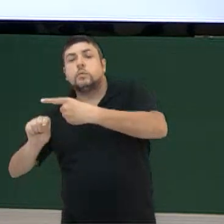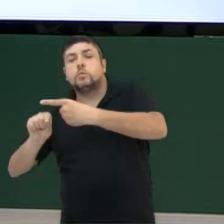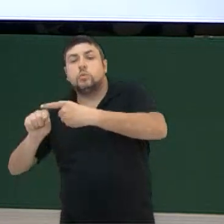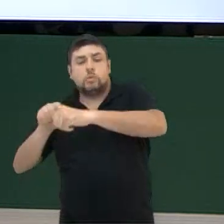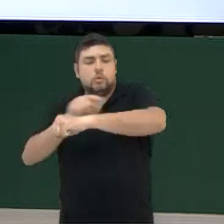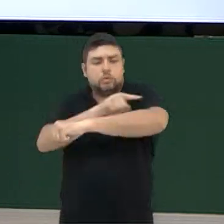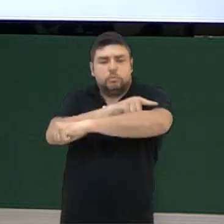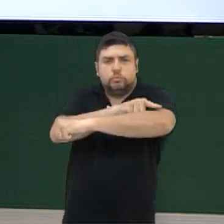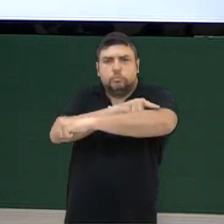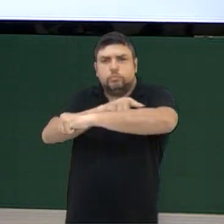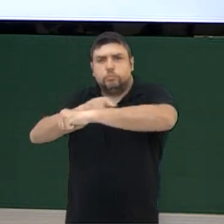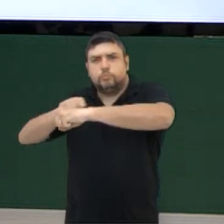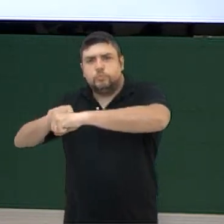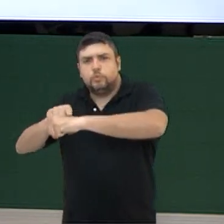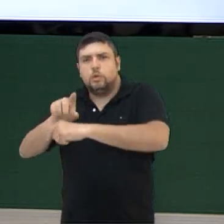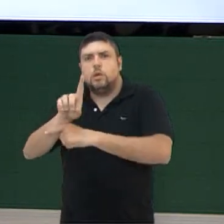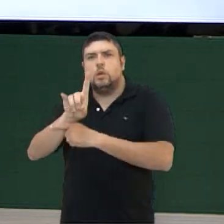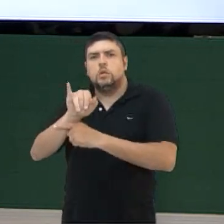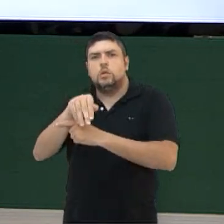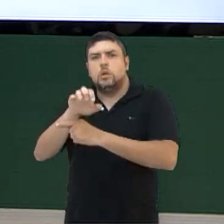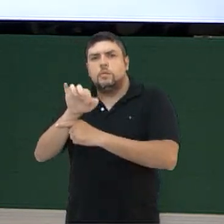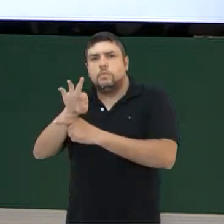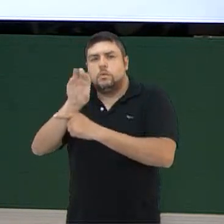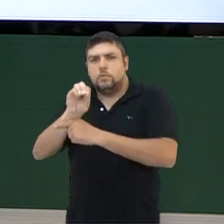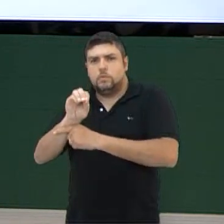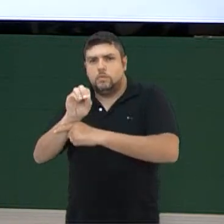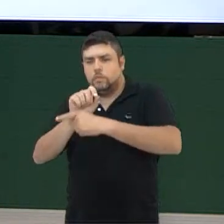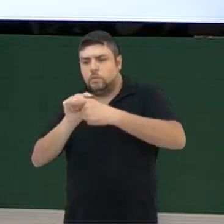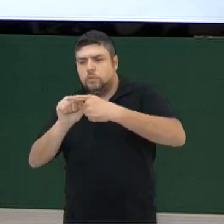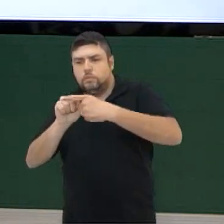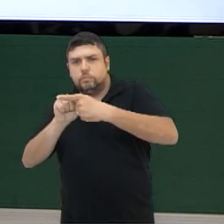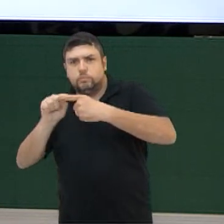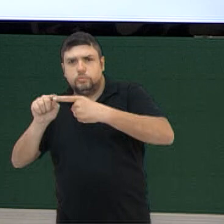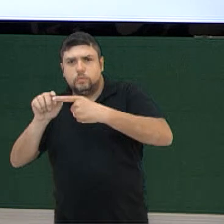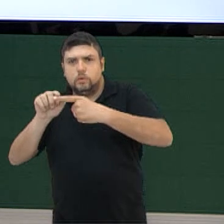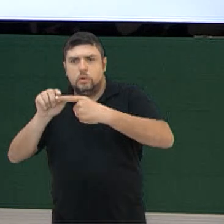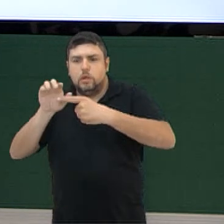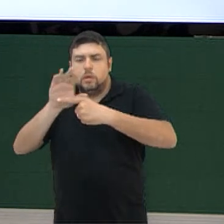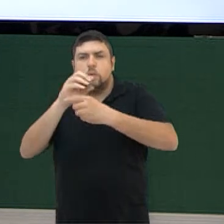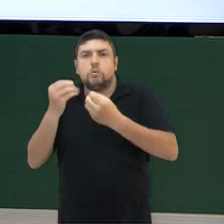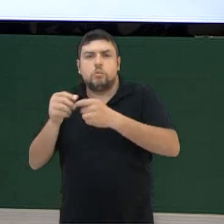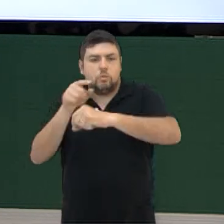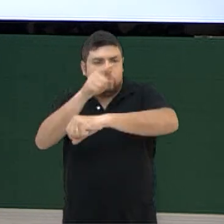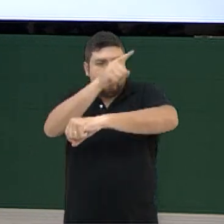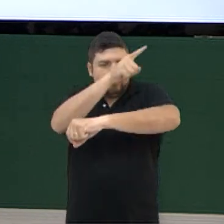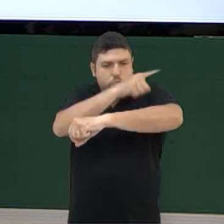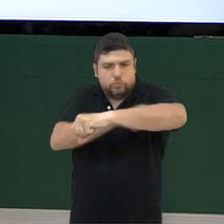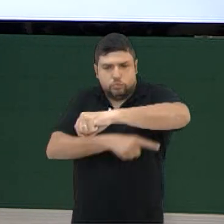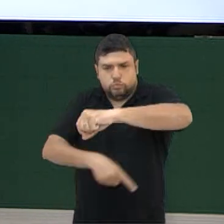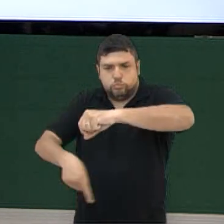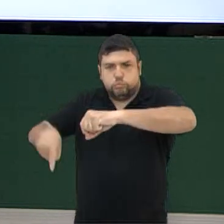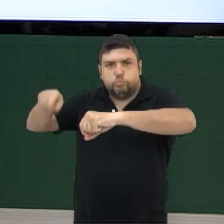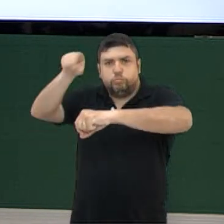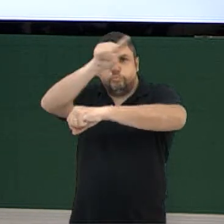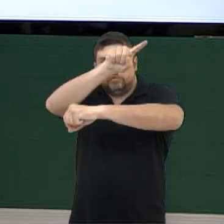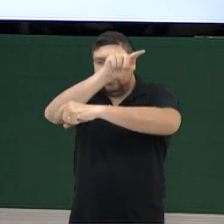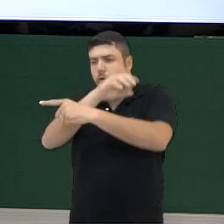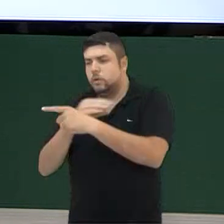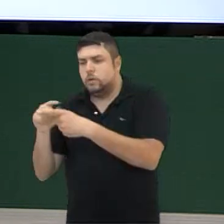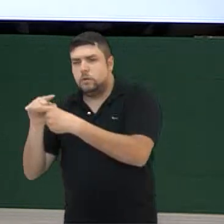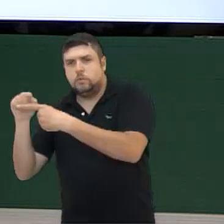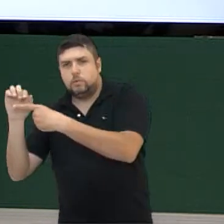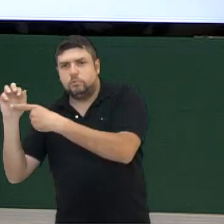medida em volta da circunferência. E o diâmetro é o quê? É a medida que vai de um ponto